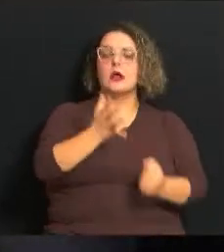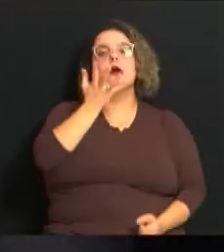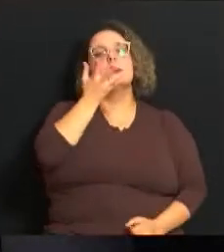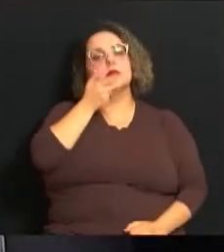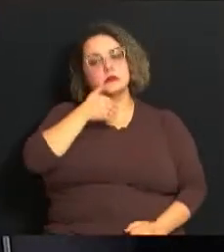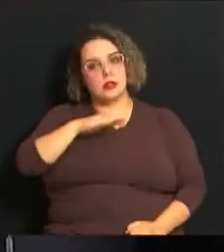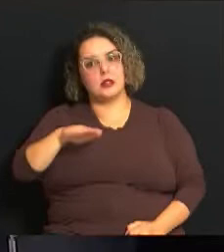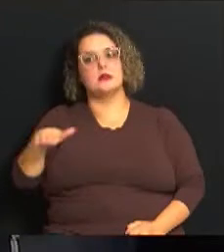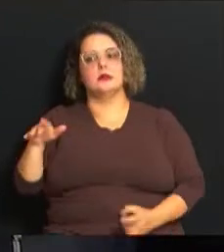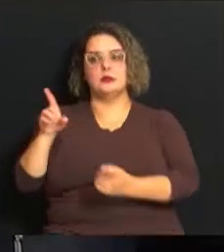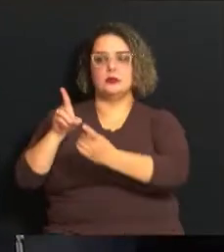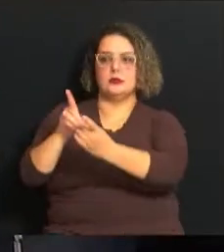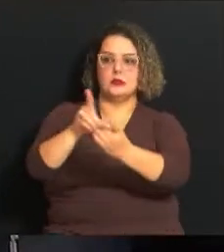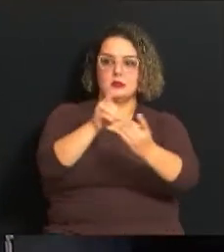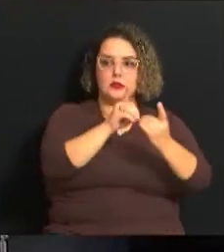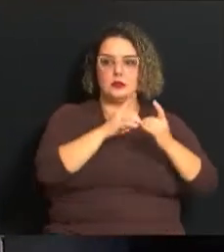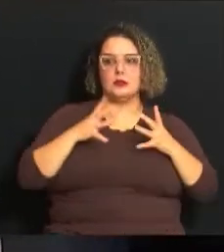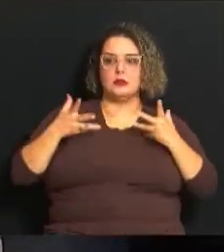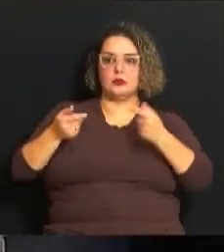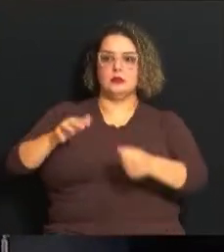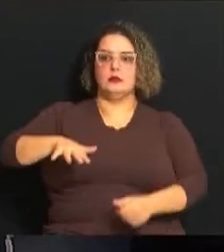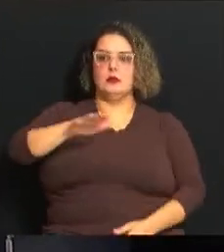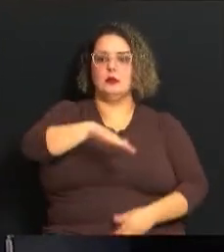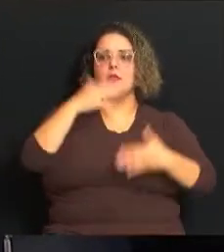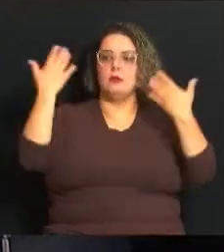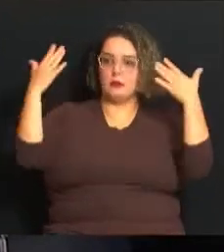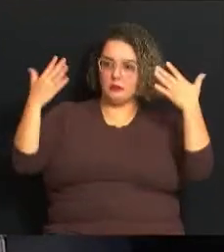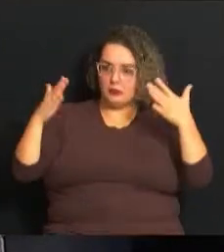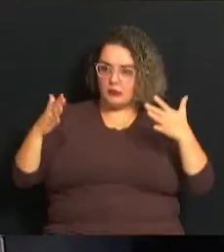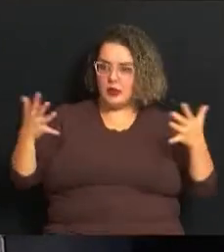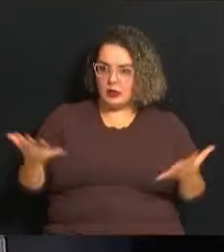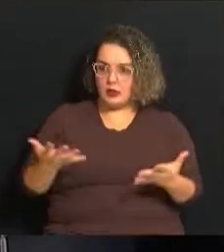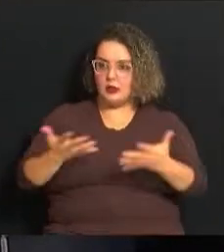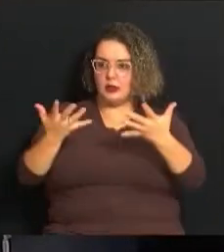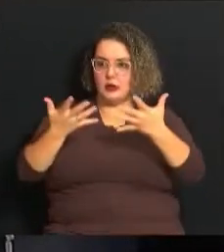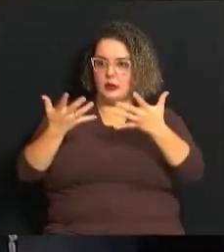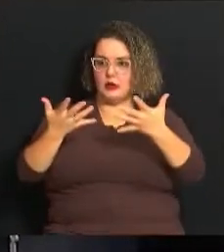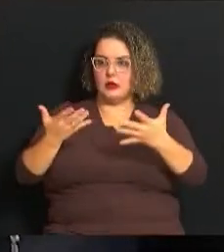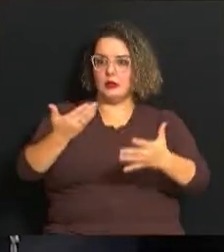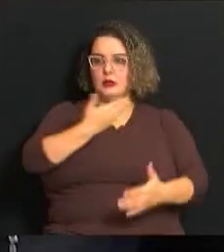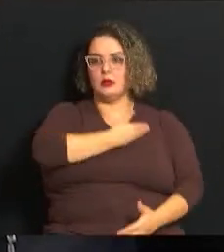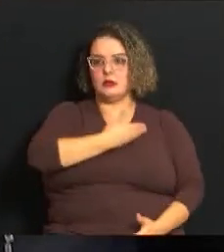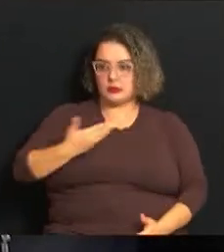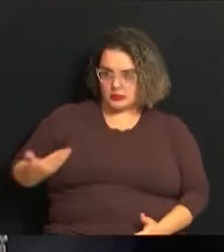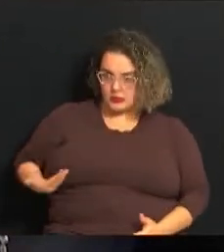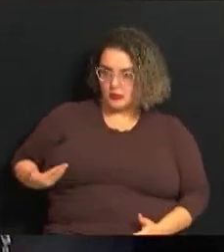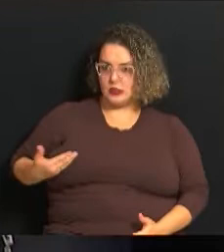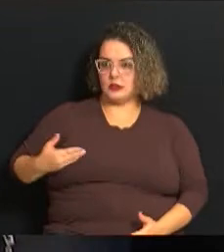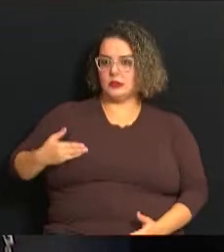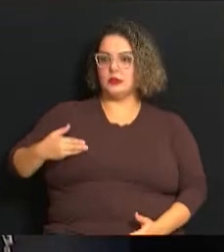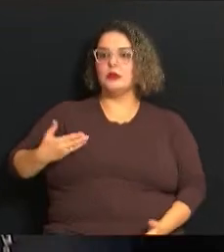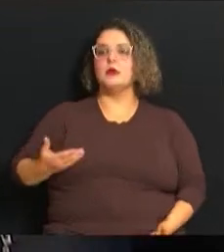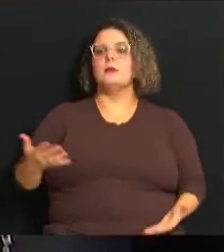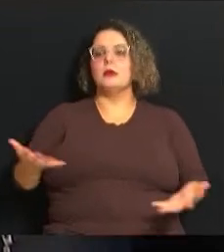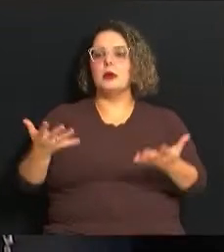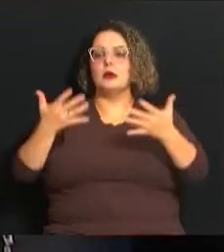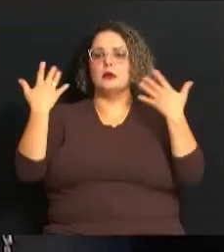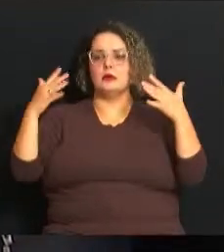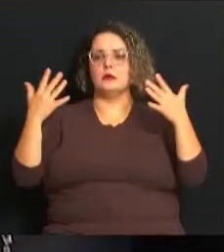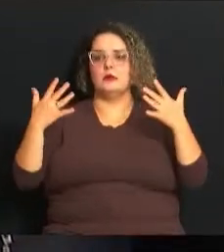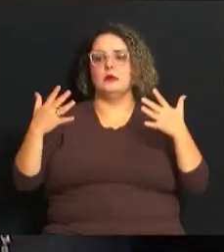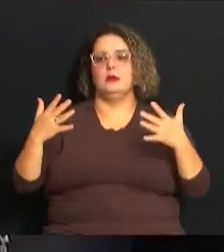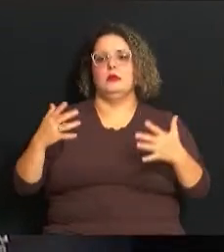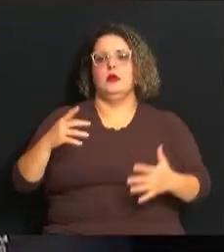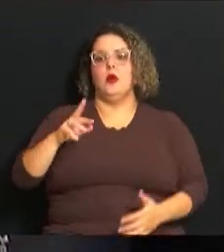sendo atendidas em toda a nossa região. Então, parabéns pela iniciativa, secretário Jean, parabéns pela iniciativa, governador Rodrigo